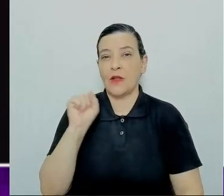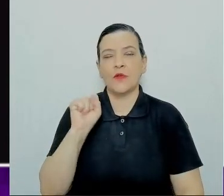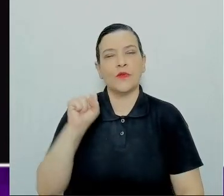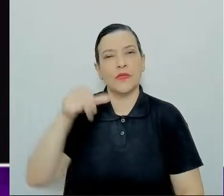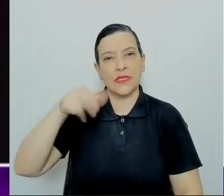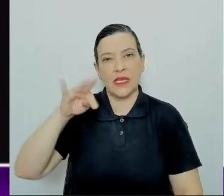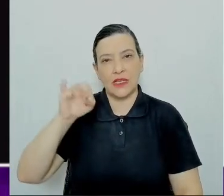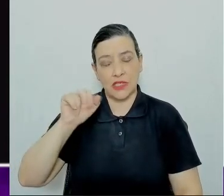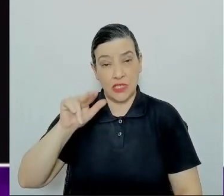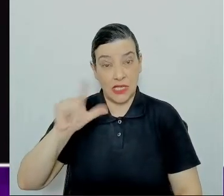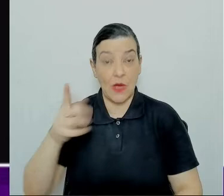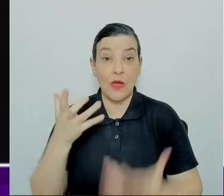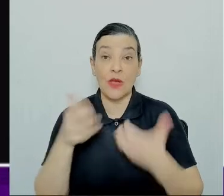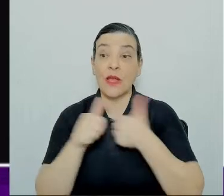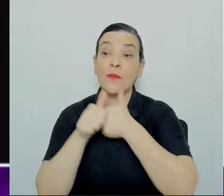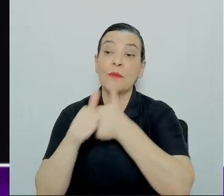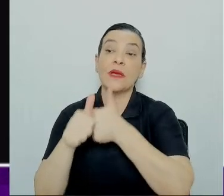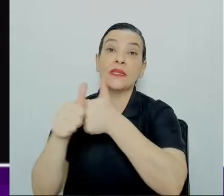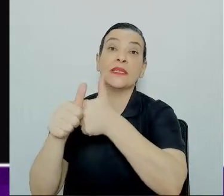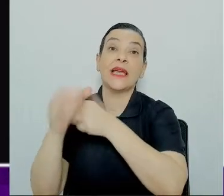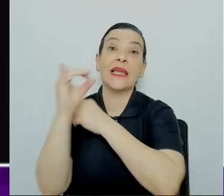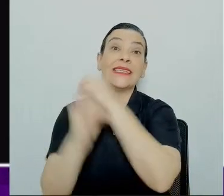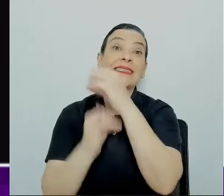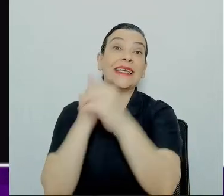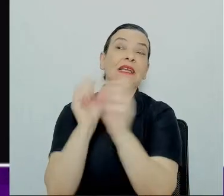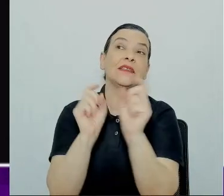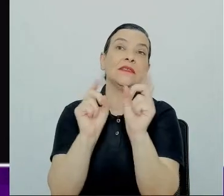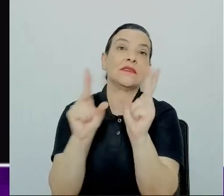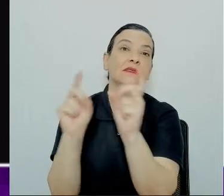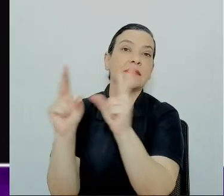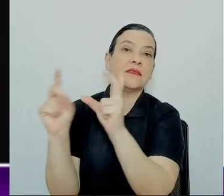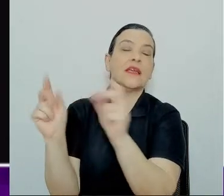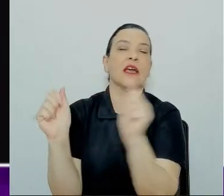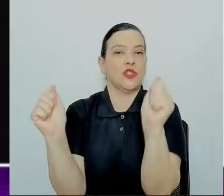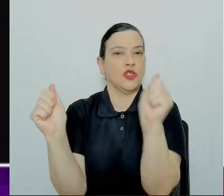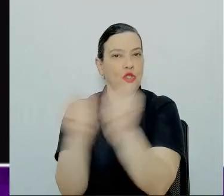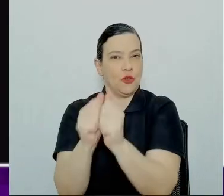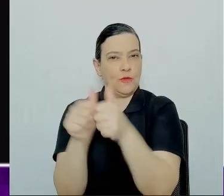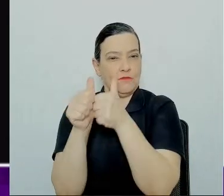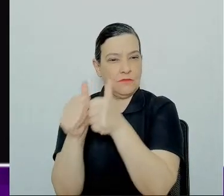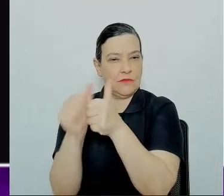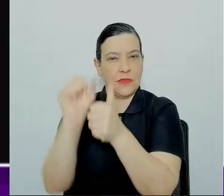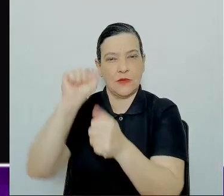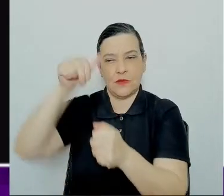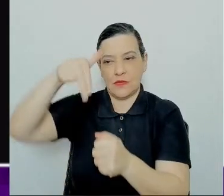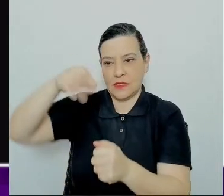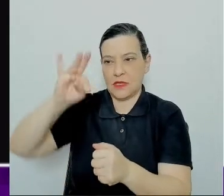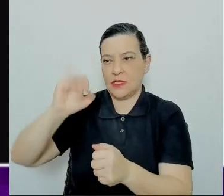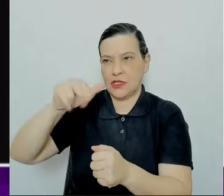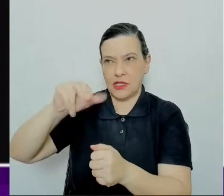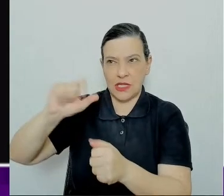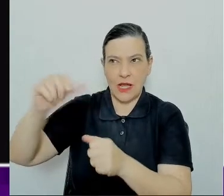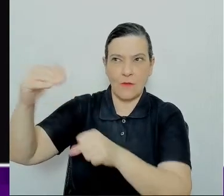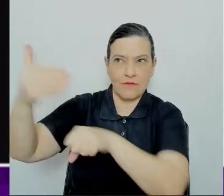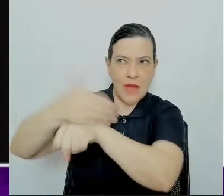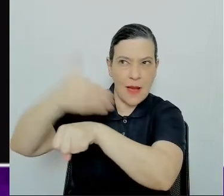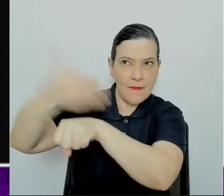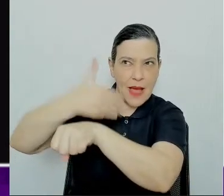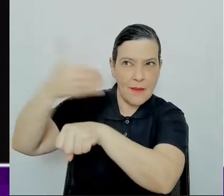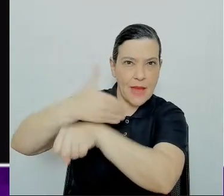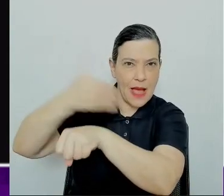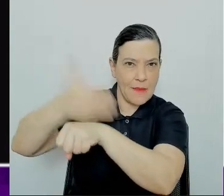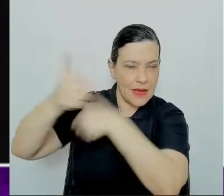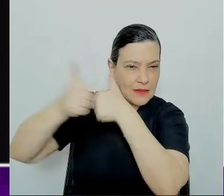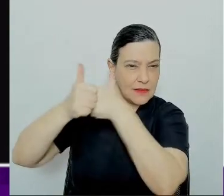minha aplicação, né, o meu e-commerce. Ele vai estar avaliando todos aqueles sinais que estão chegando de fora. Ah, mas eu ativei um